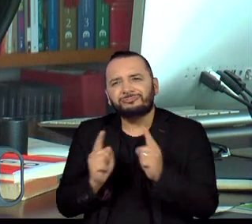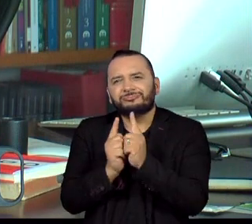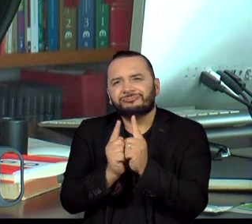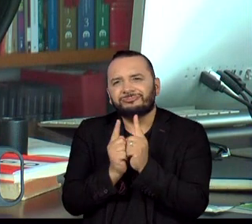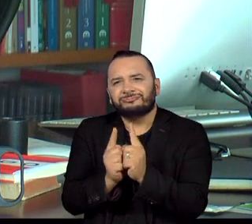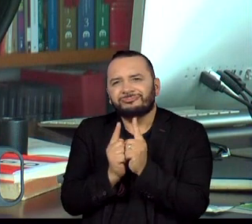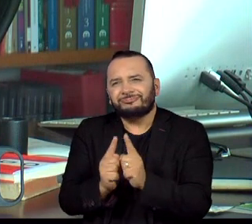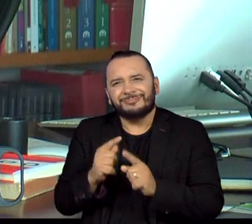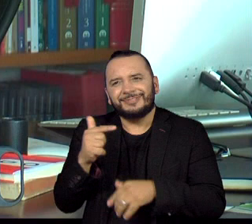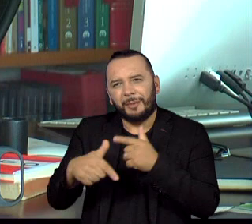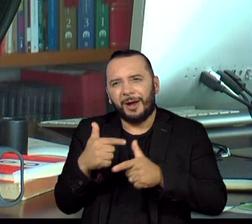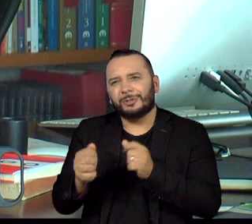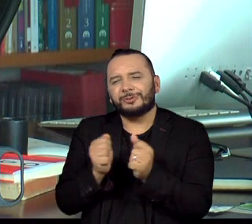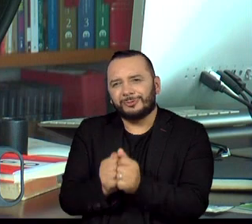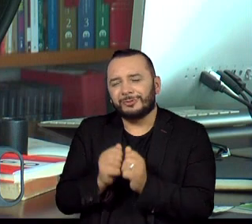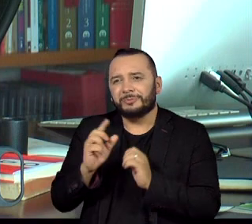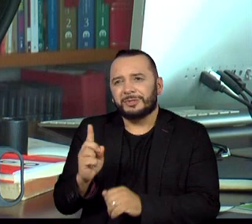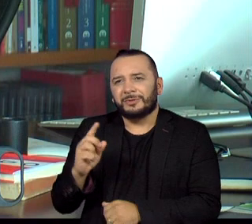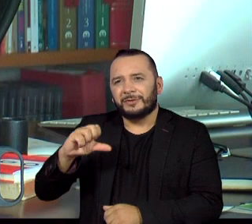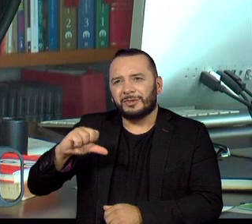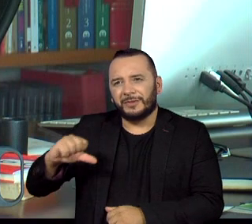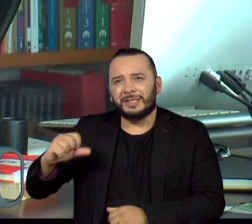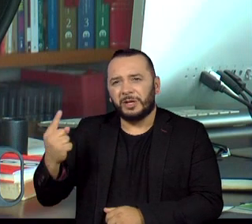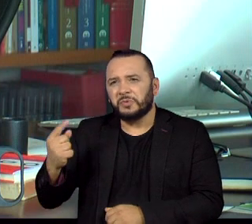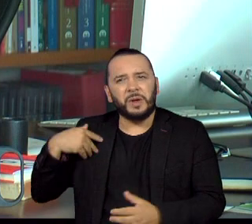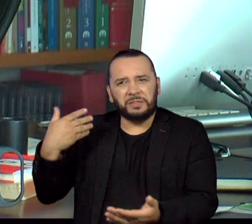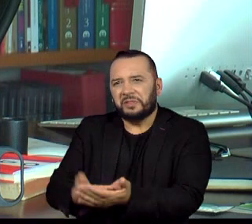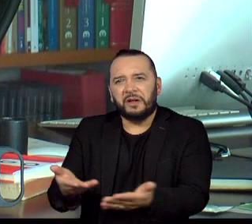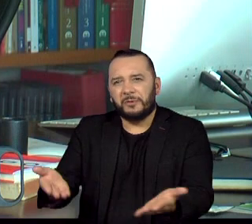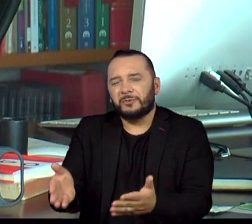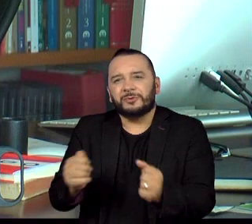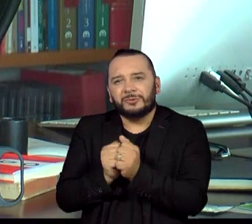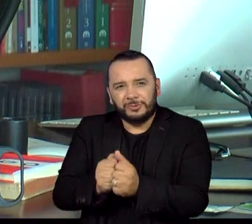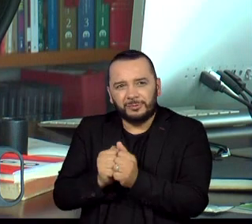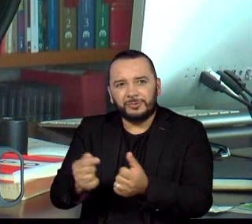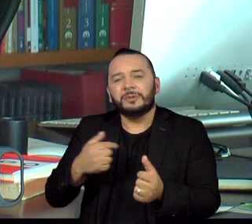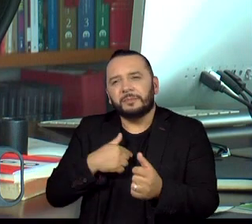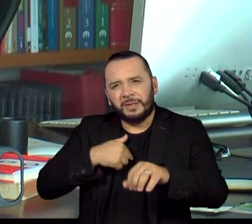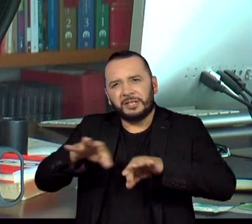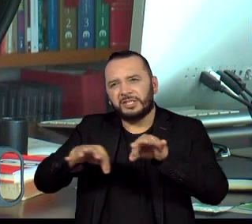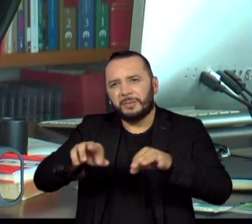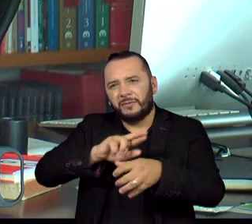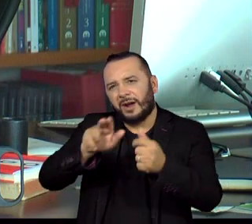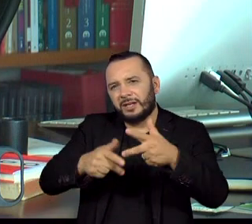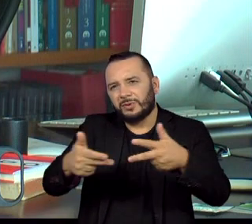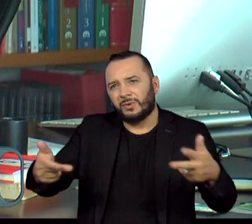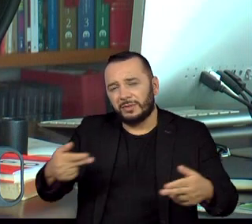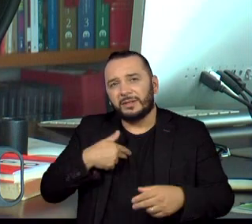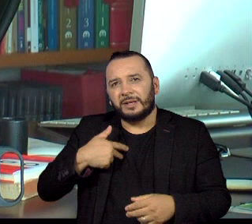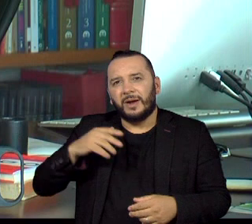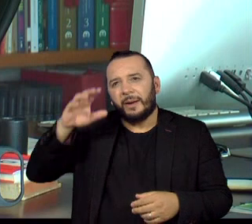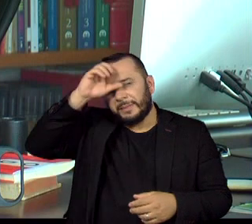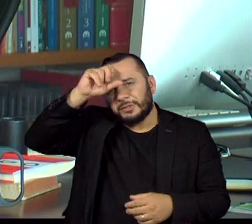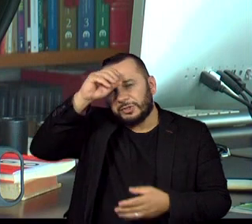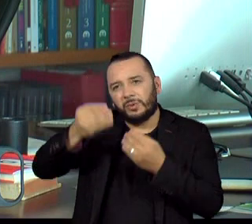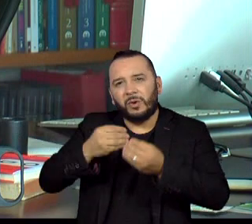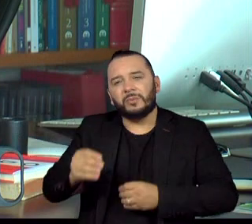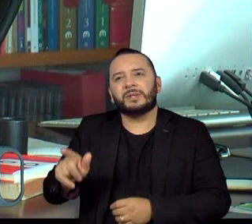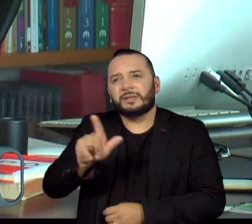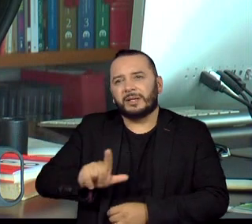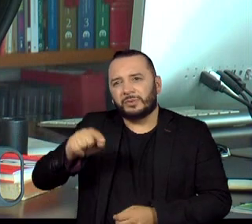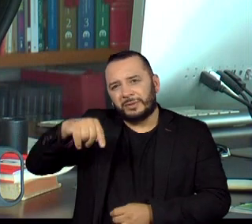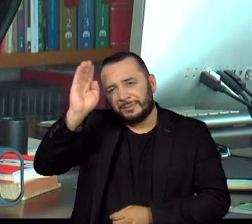fizemos muitas coisas juntos, planejamos muitas outras coisas ainda. Aprendi muito com o Guel sobre literatura brasileira, sobre